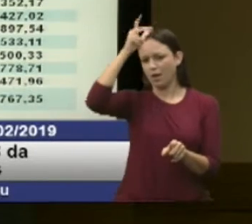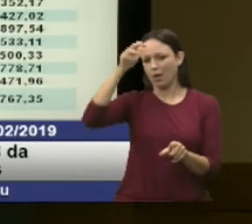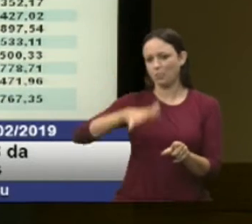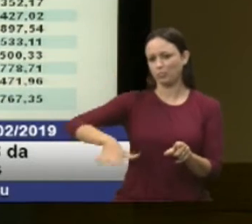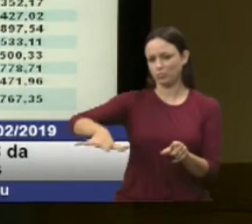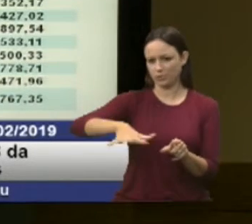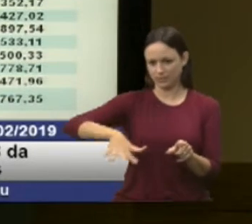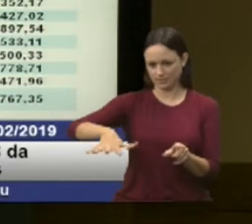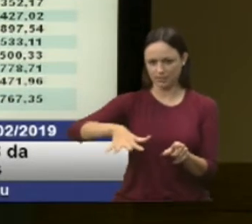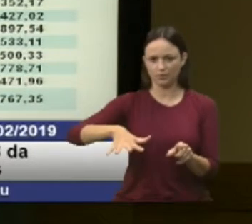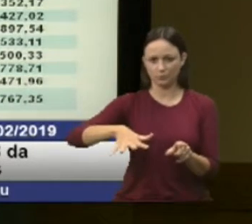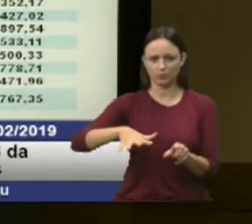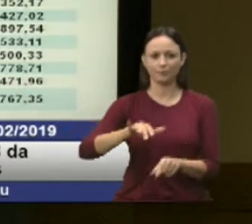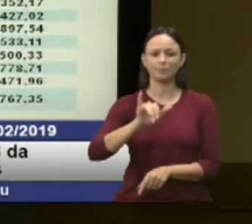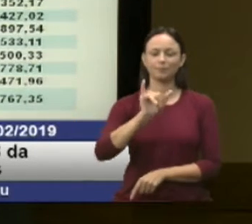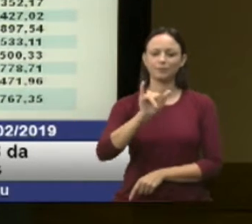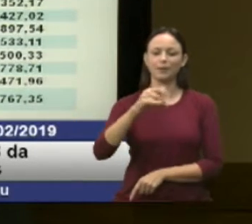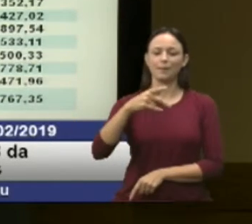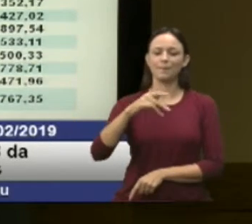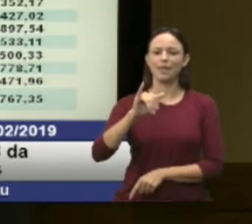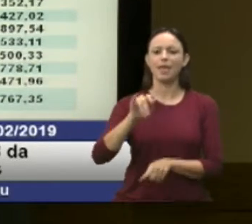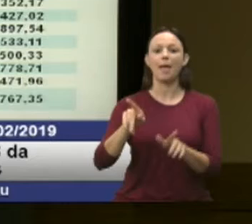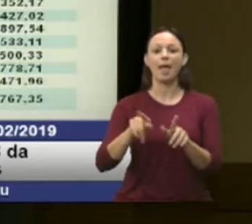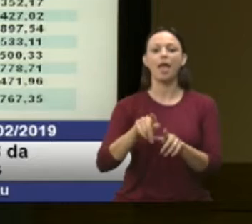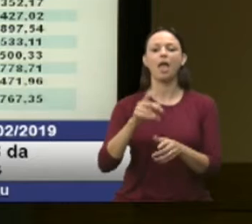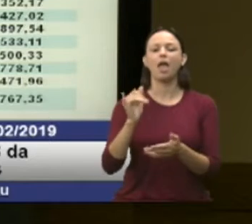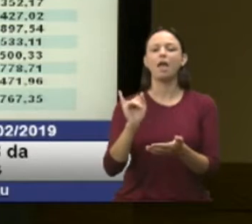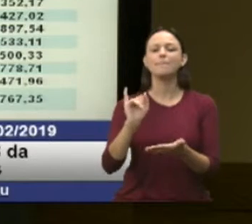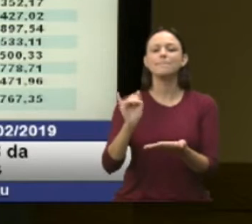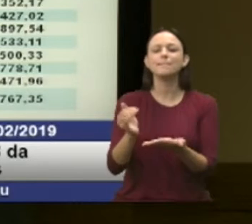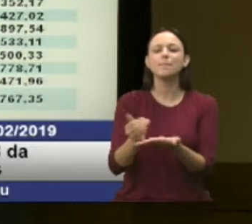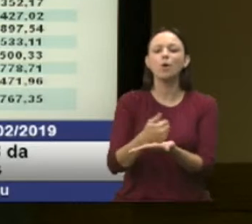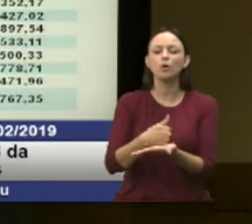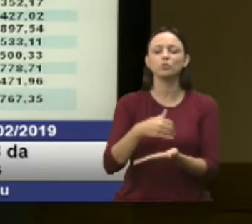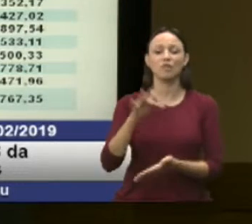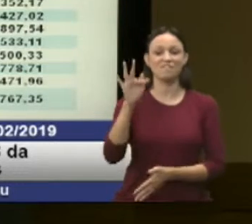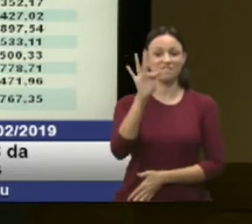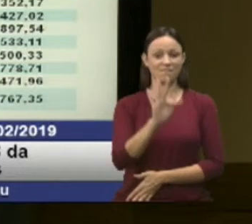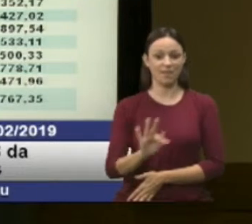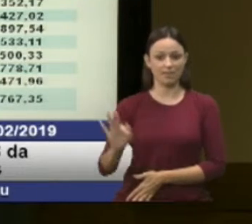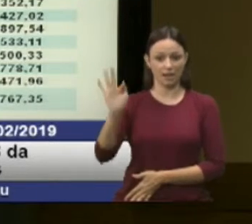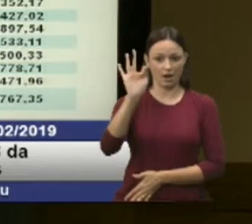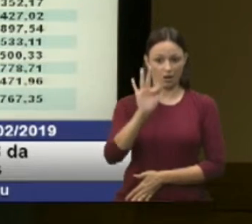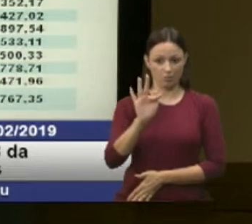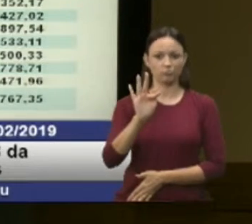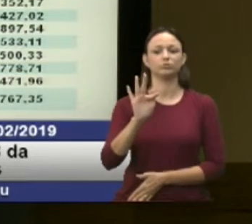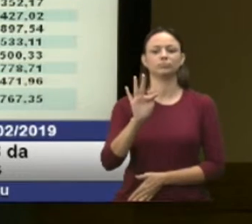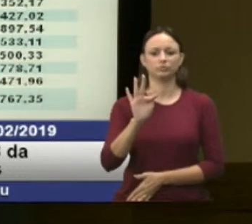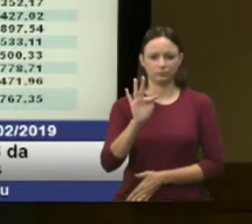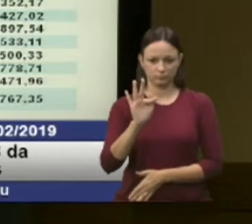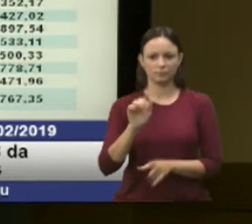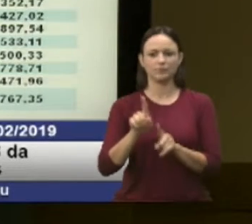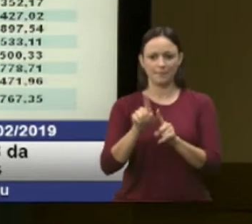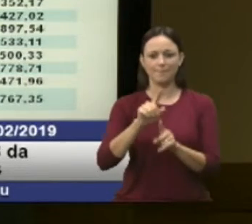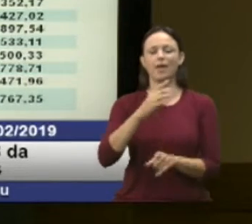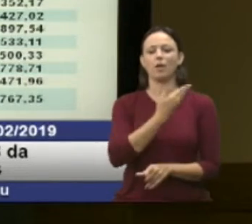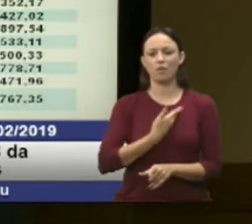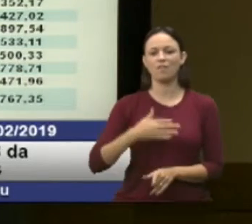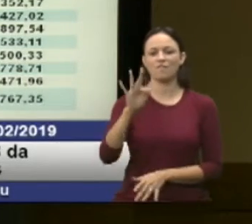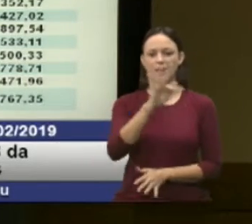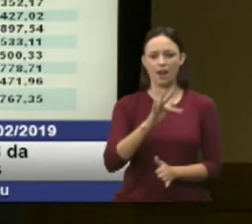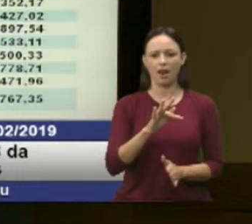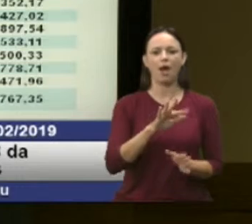O IPI é um imposto federal, que também é arrecadado pela federação e transferido para os